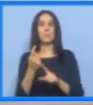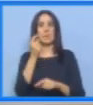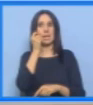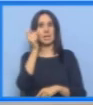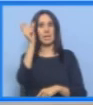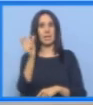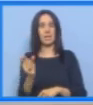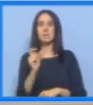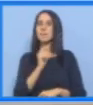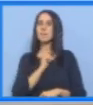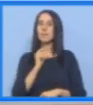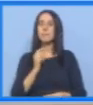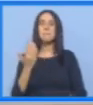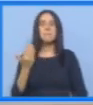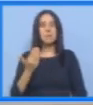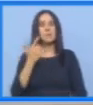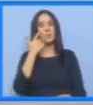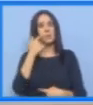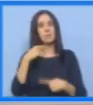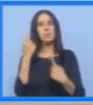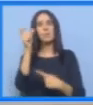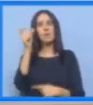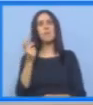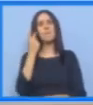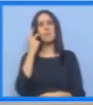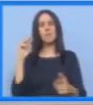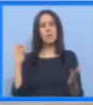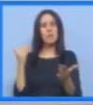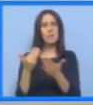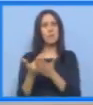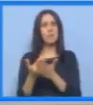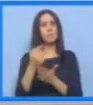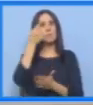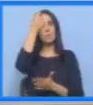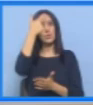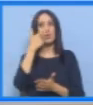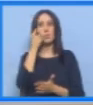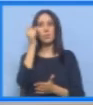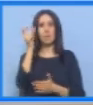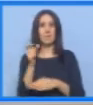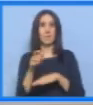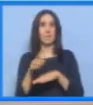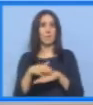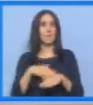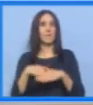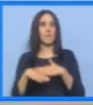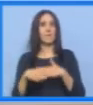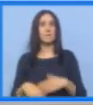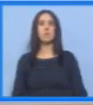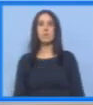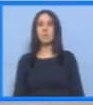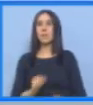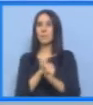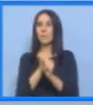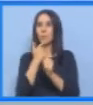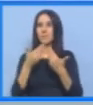um sacerdote que merece ser conhecido pela sua vida, pela história, por aquilo que ele fez. É um período de muito trabalho agora